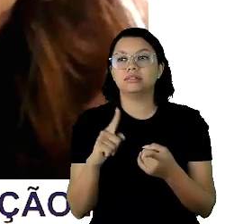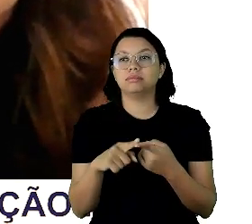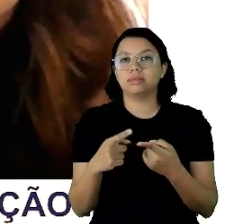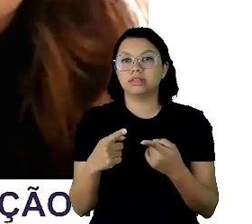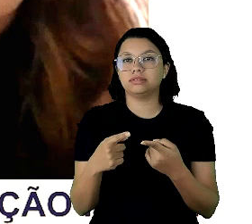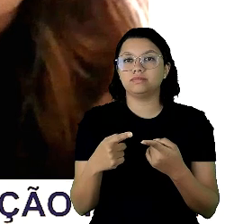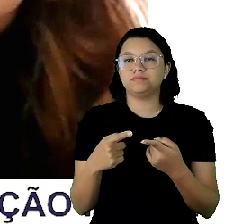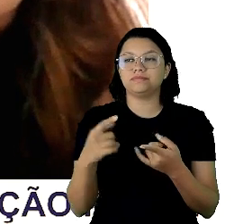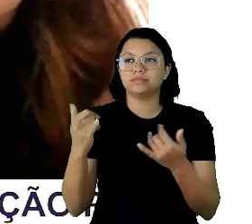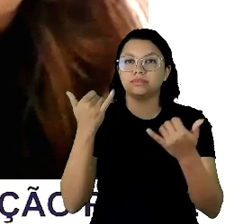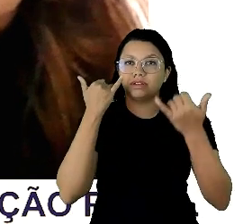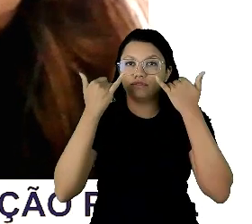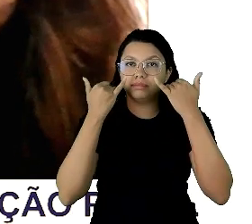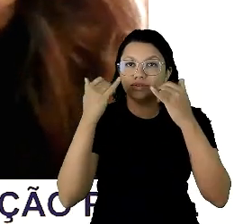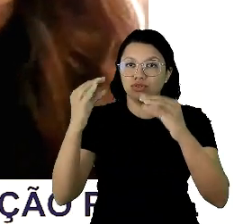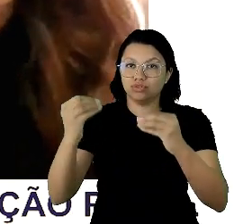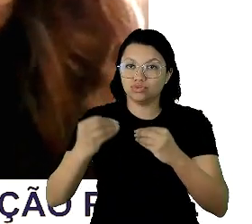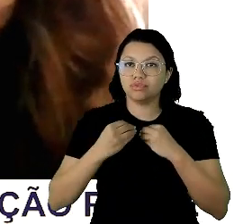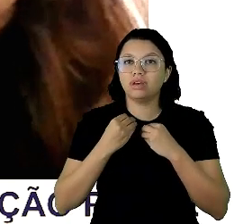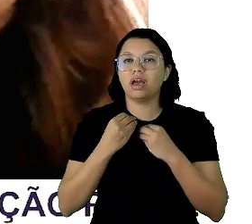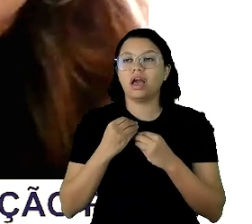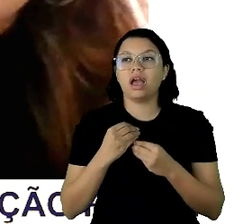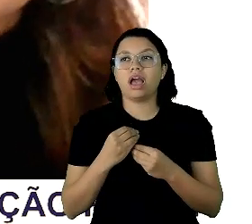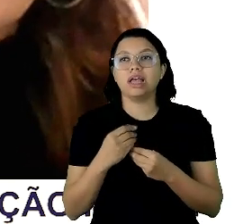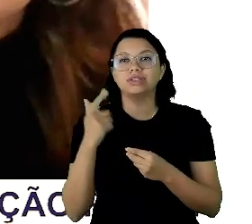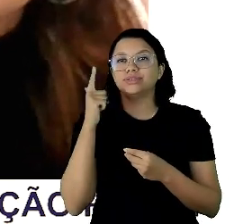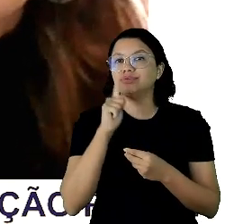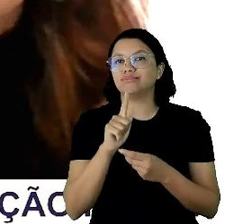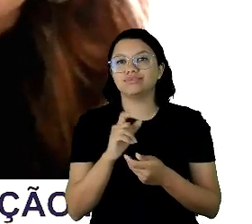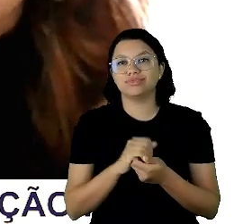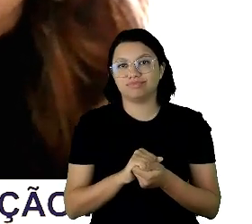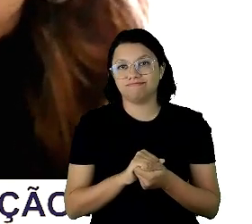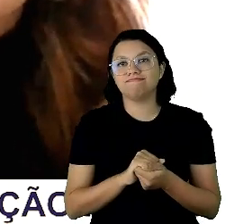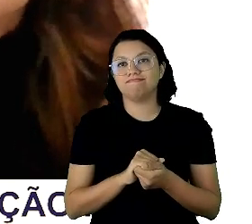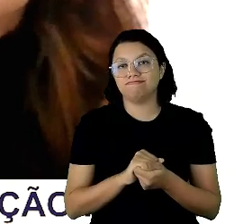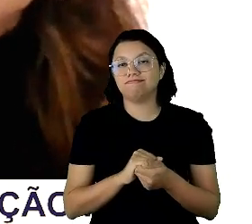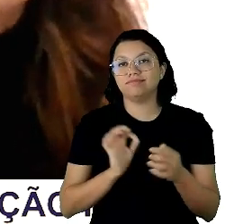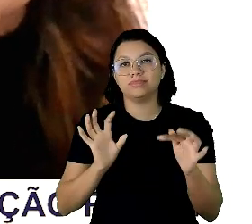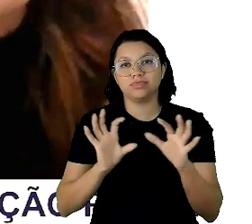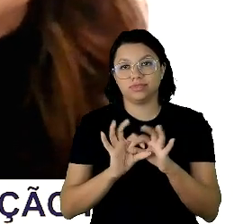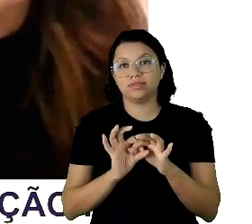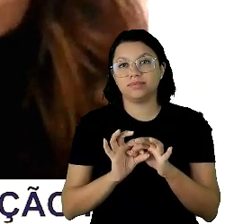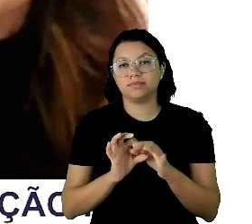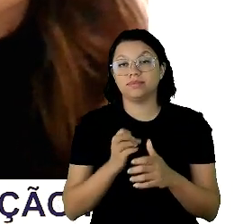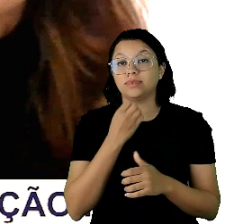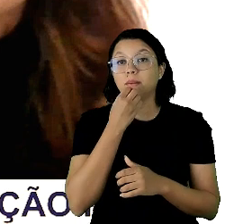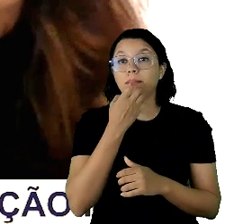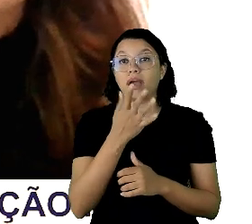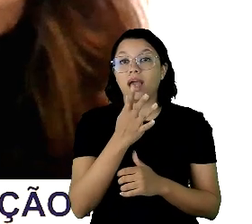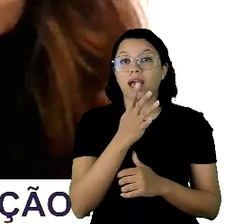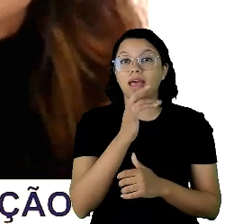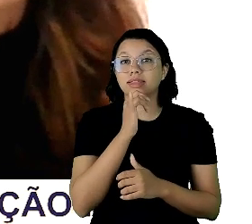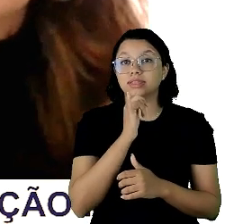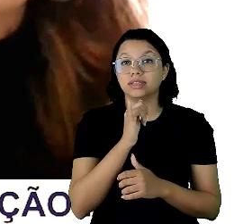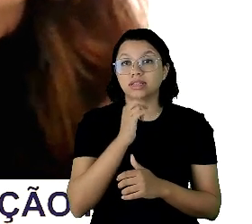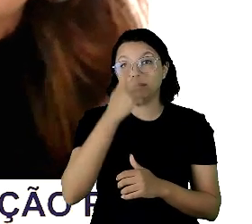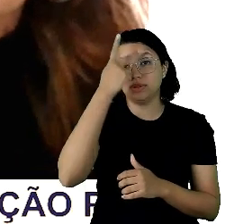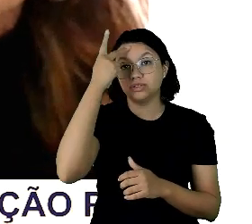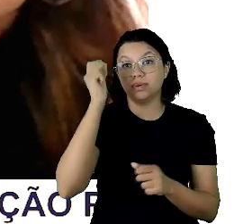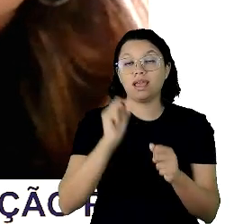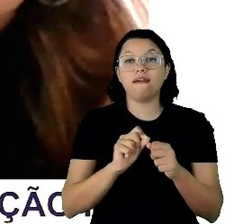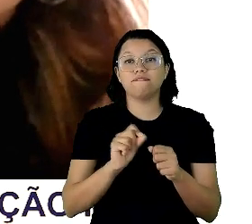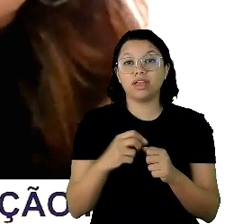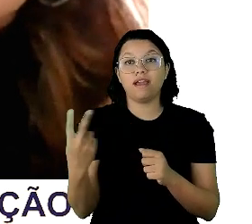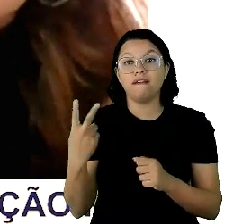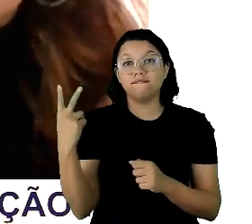tudo, mas não conseguiu conectar. Ela foi um bom exemplo de uma pessoa que fez valer a lei, né? Que deu voz para a lei,